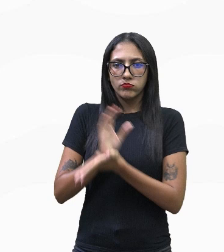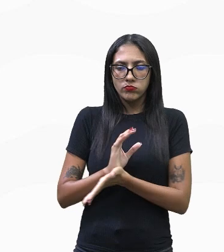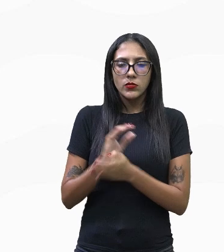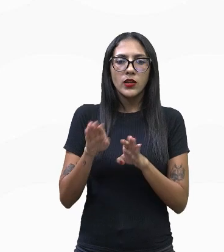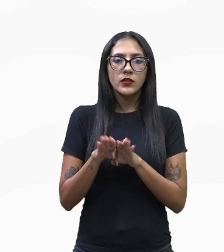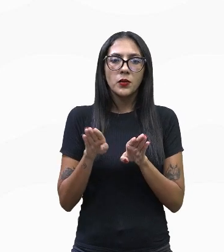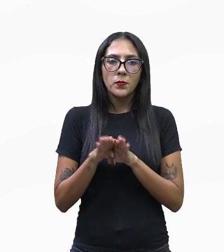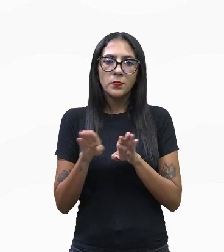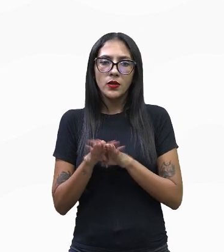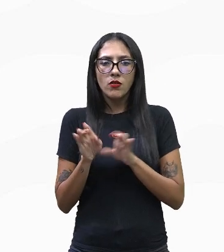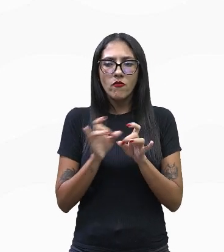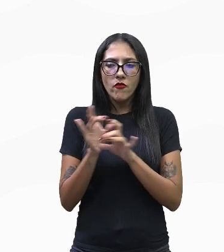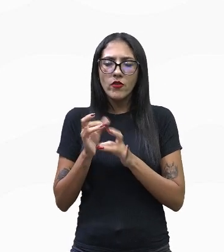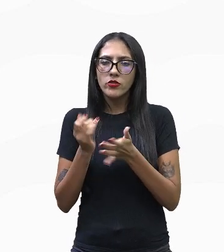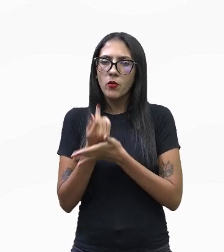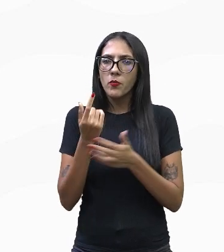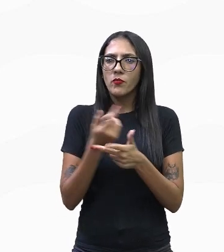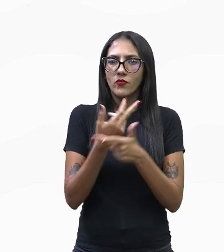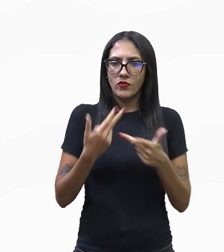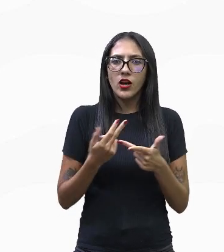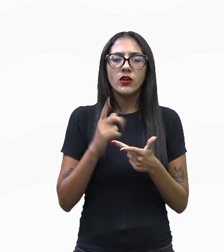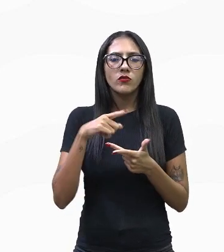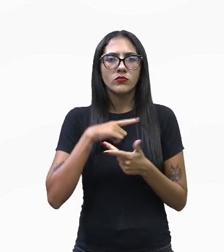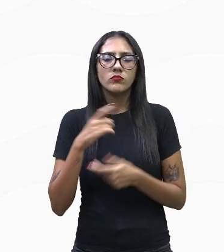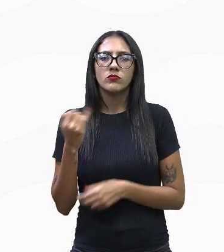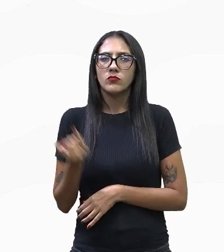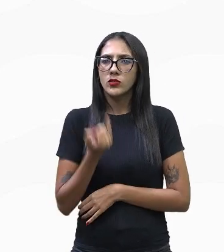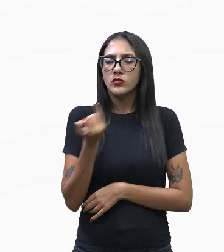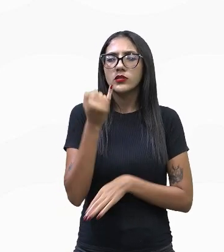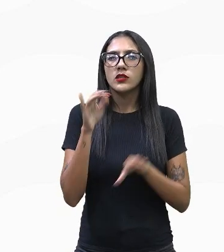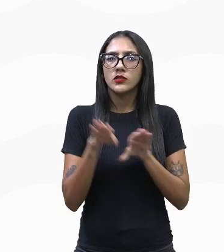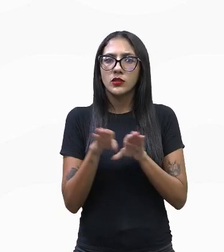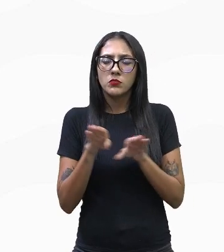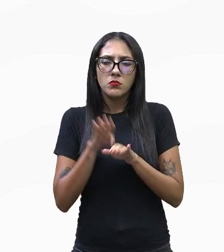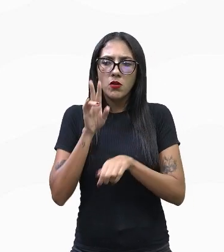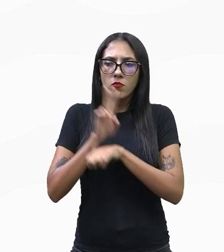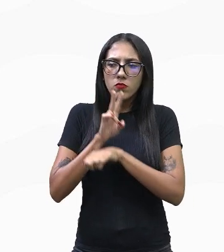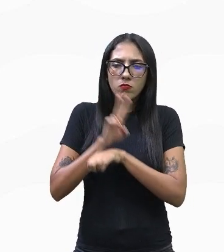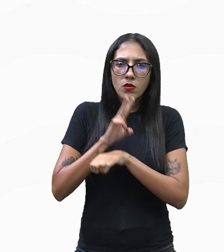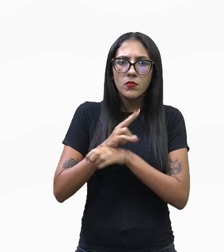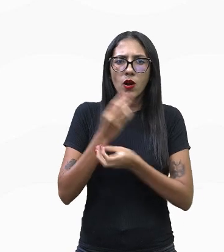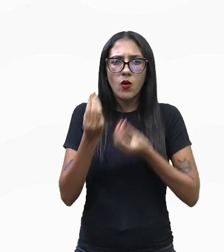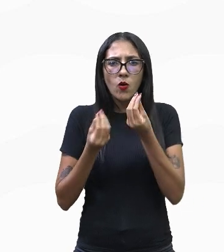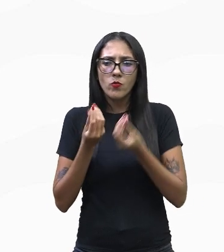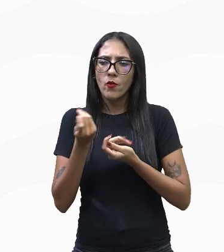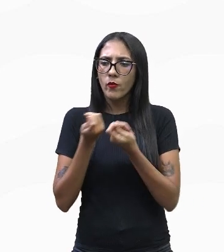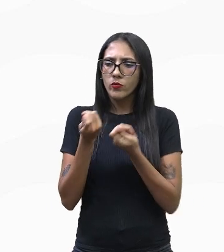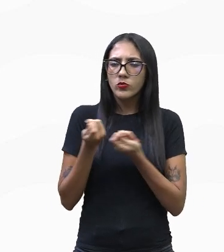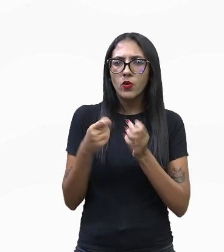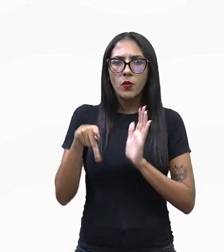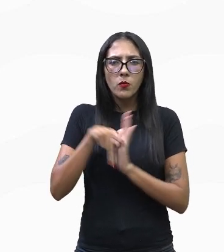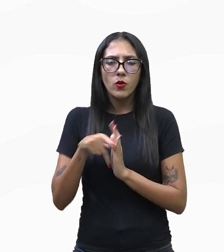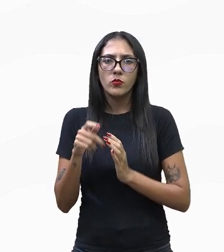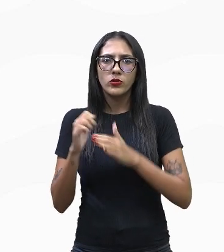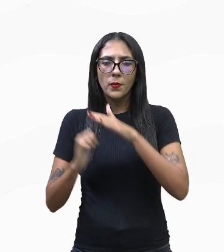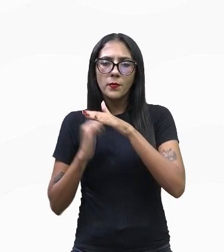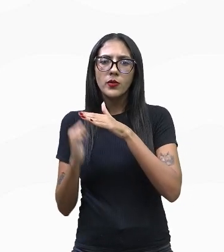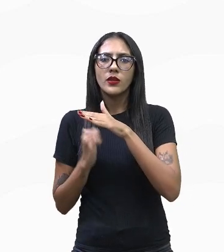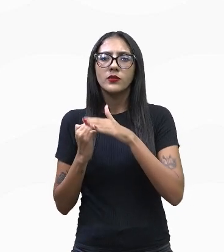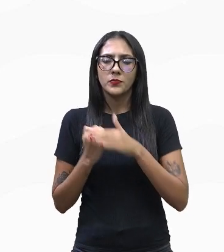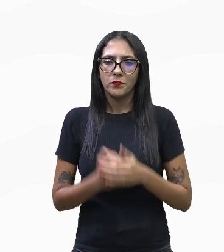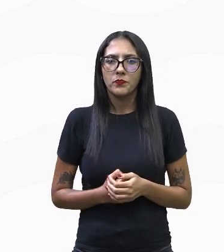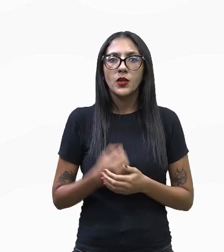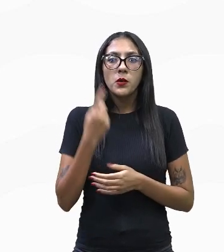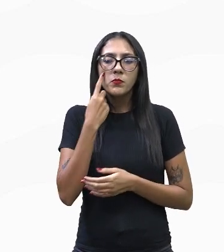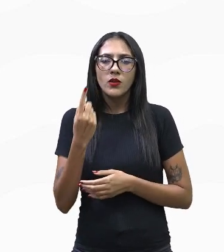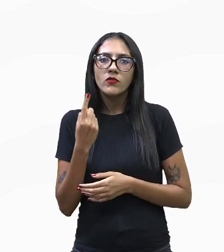em um determinado período. Ele é essencial para monitorar a saúde financeira da empresa, garantindo que haja capital suficiente